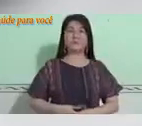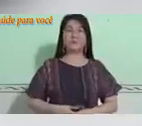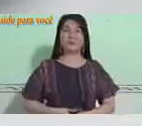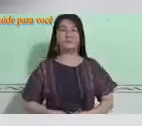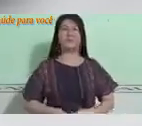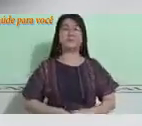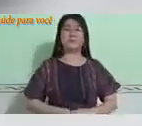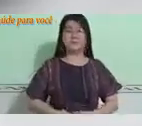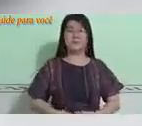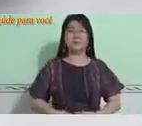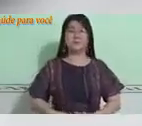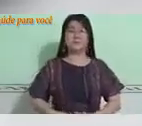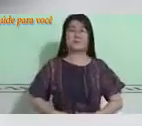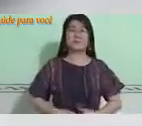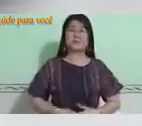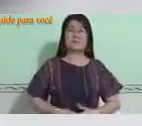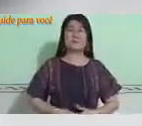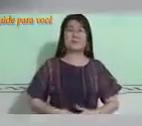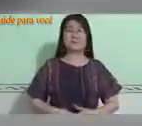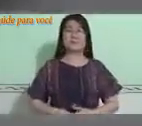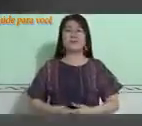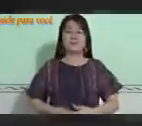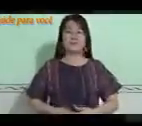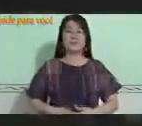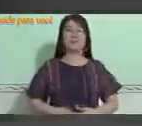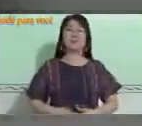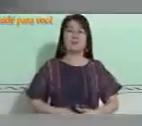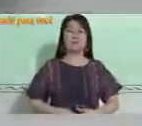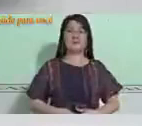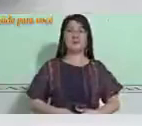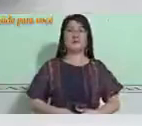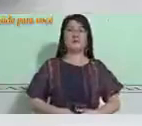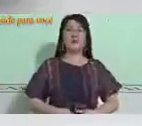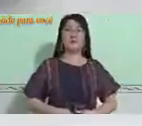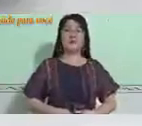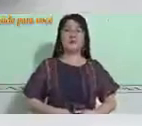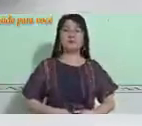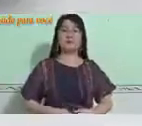IMPORTANTEBABRPLOMNOS 2 litros de água ou líquidos por dia para evitar a desidratação, além de